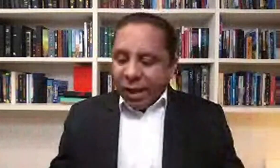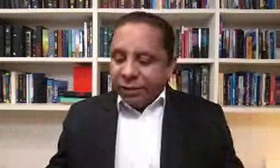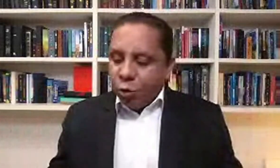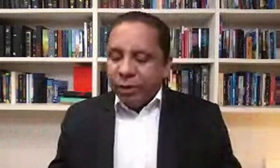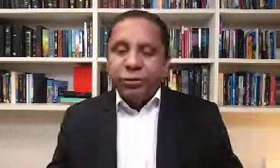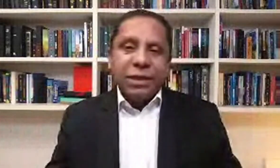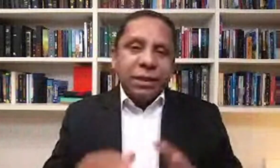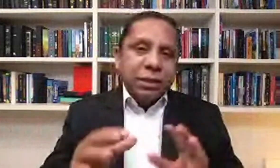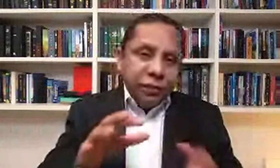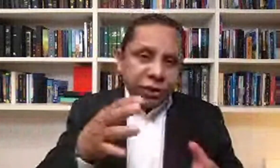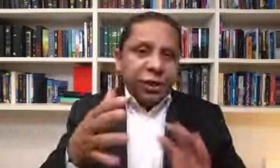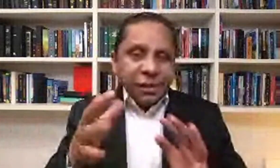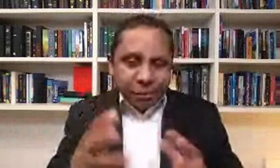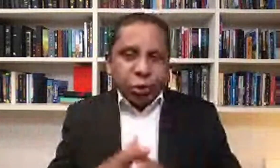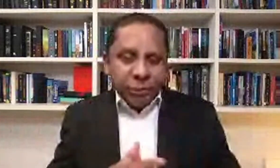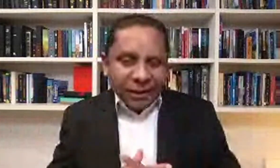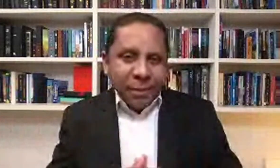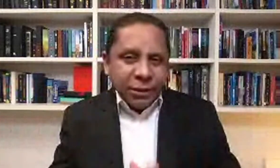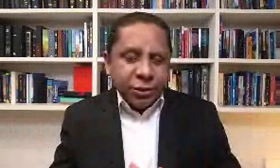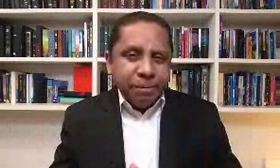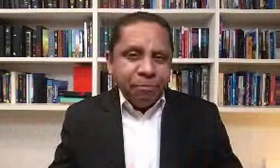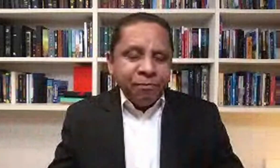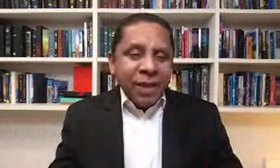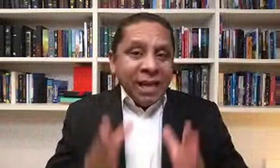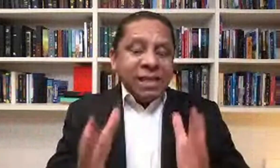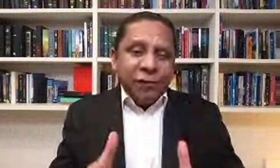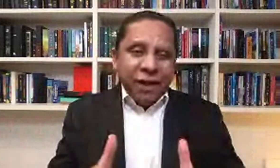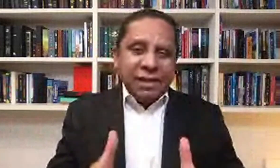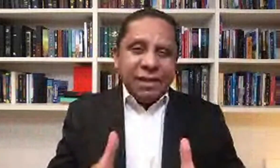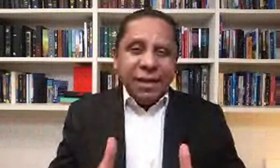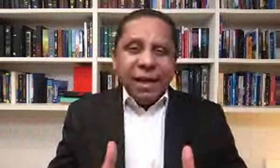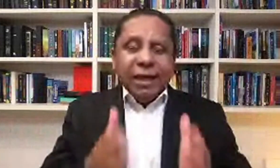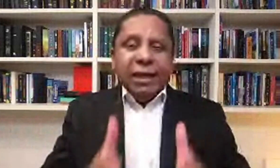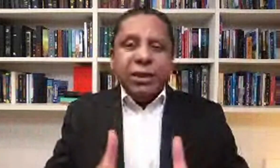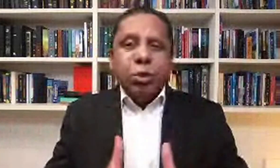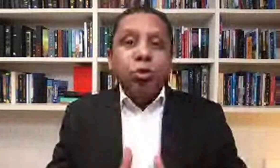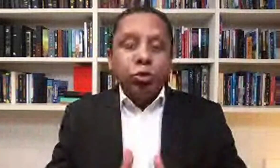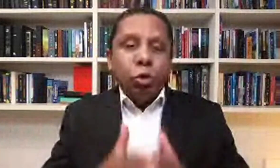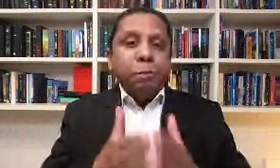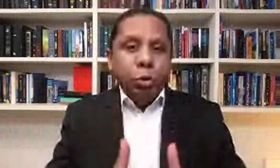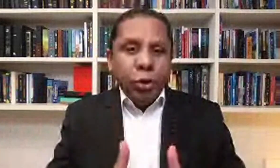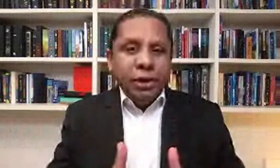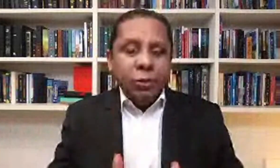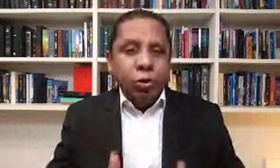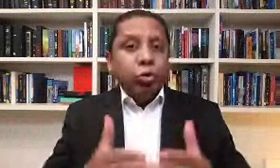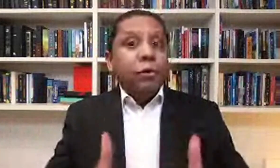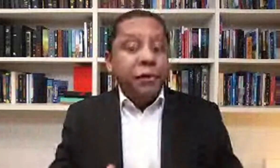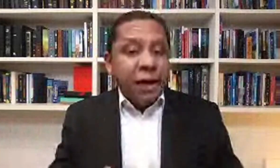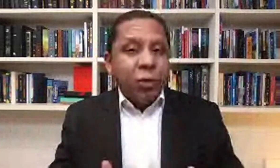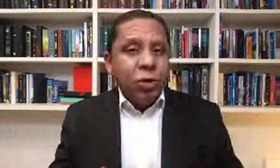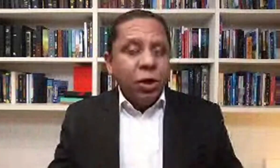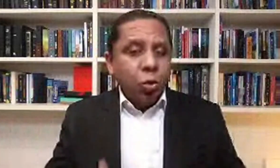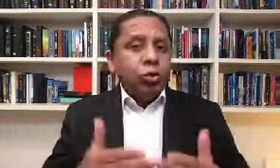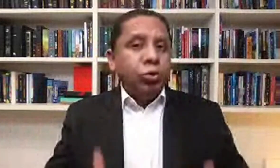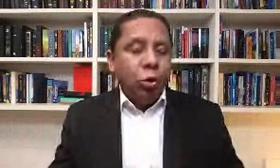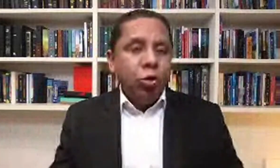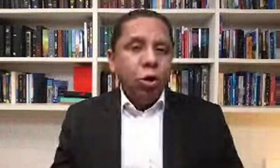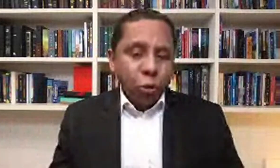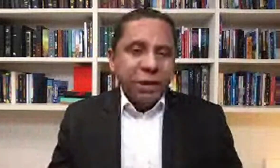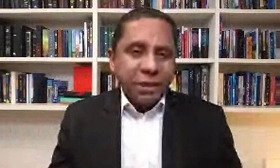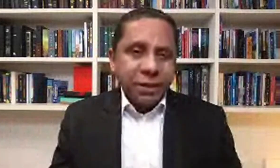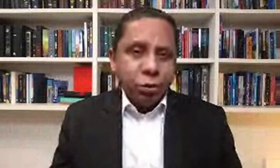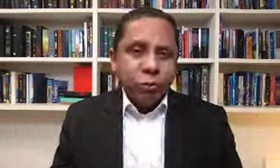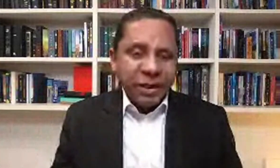100 até o ano 323, aproximadamente. Essa fase, a igreja continuou pura, continuou fiel,